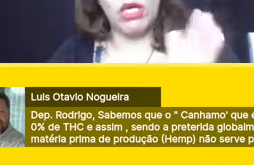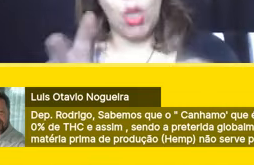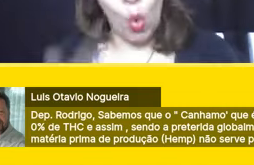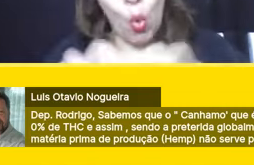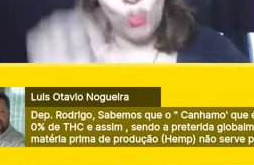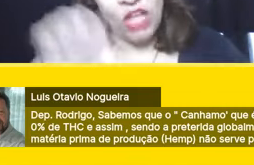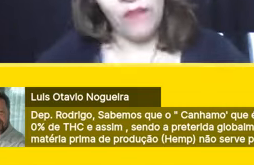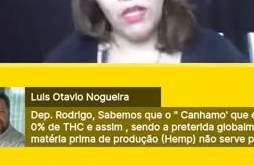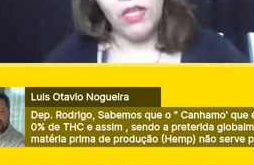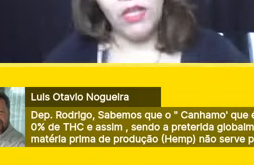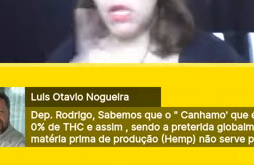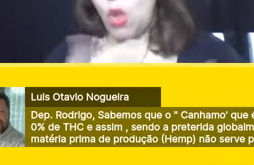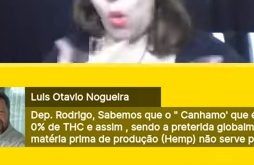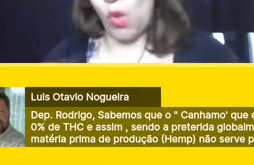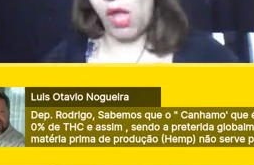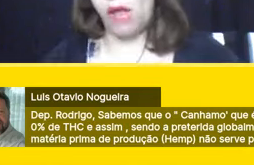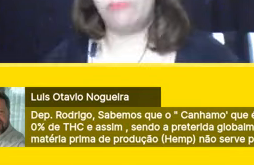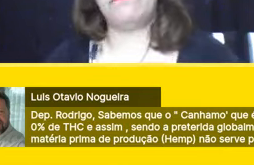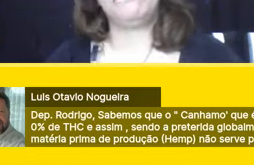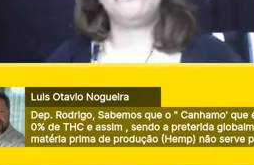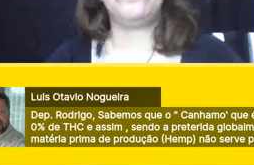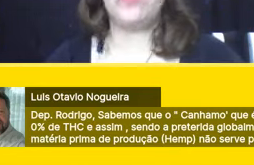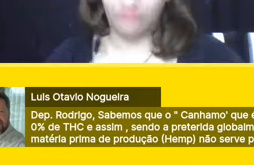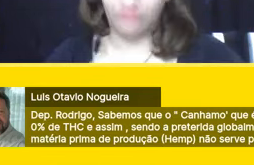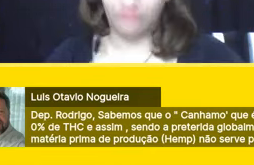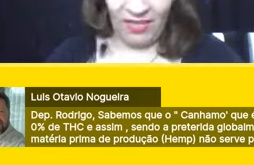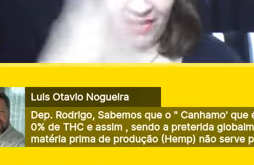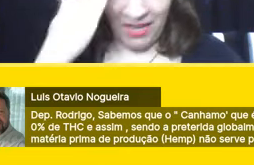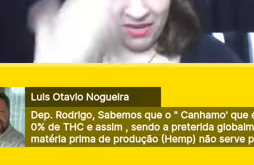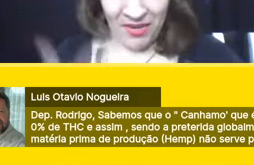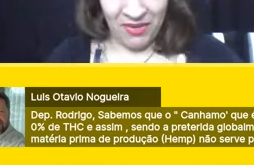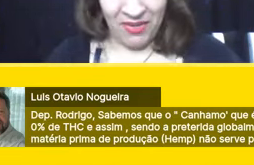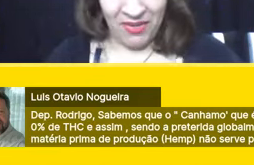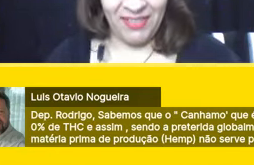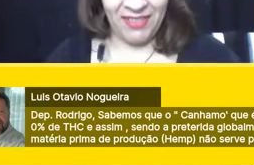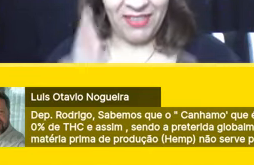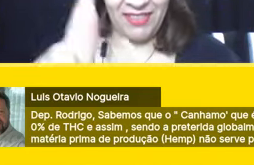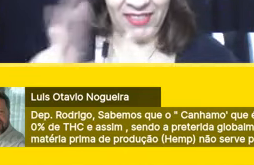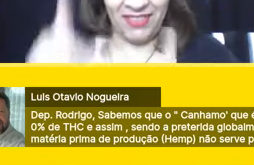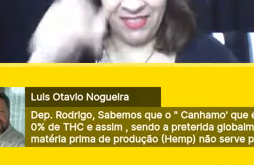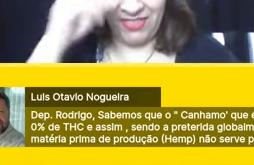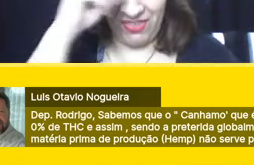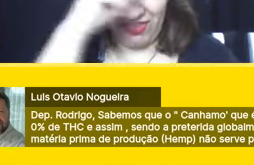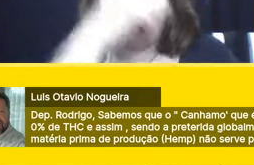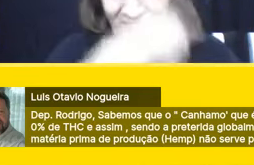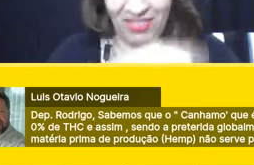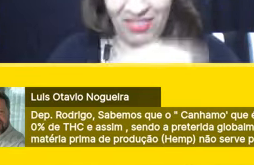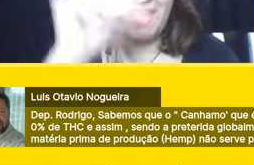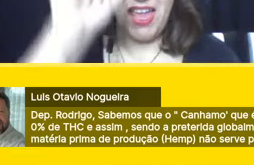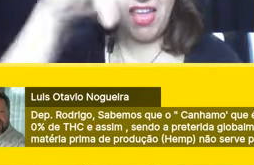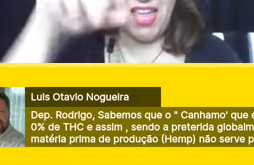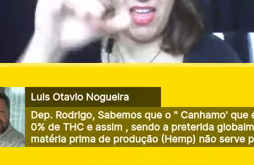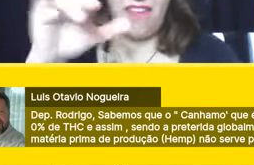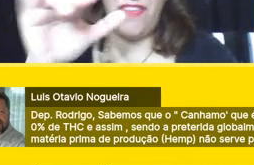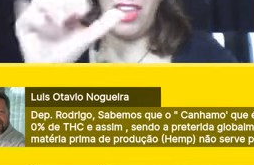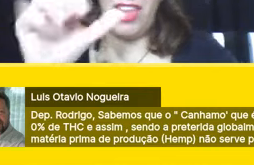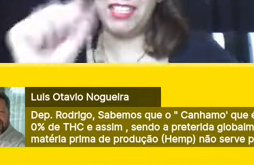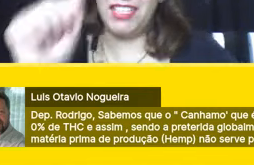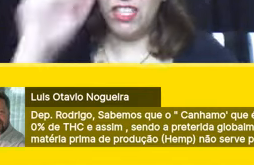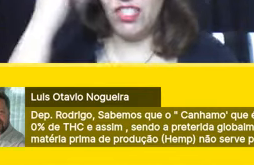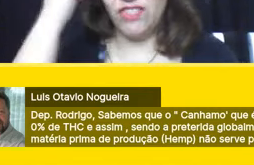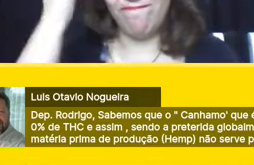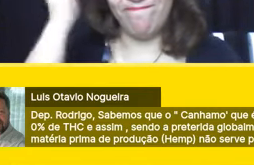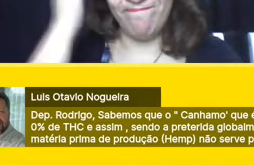polêmico a questão. Aí ele diz: olha, o senhor não acredita que há uma dificuldade da Anvisa em entender a diferença